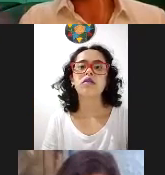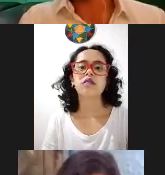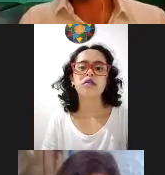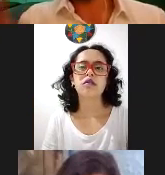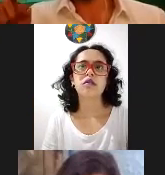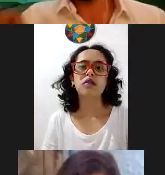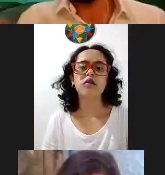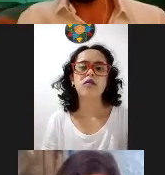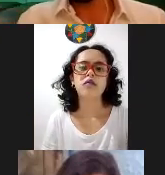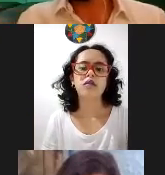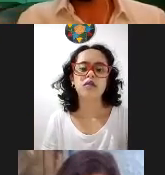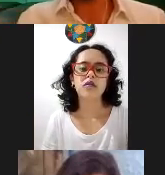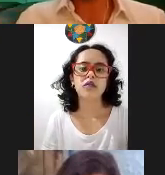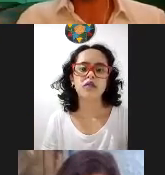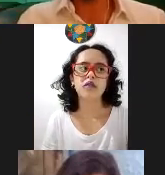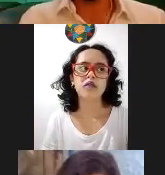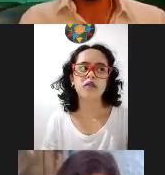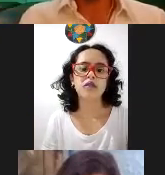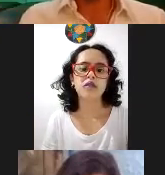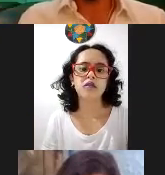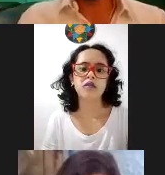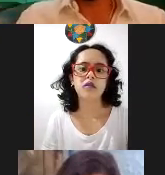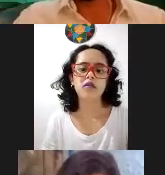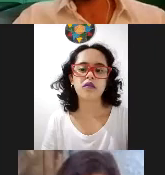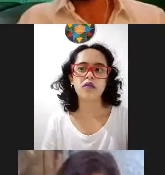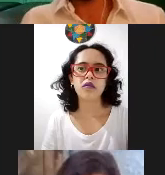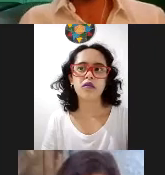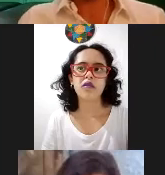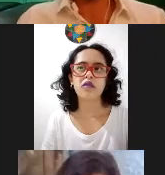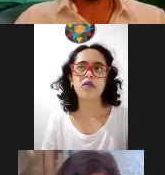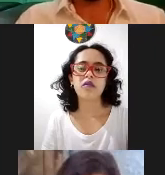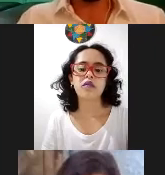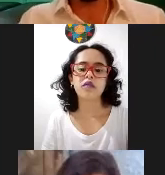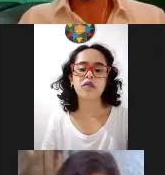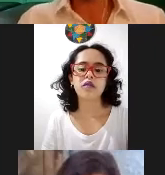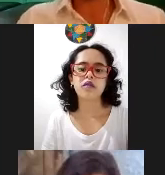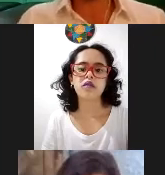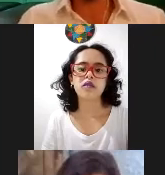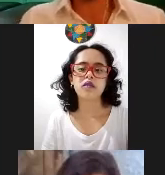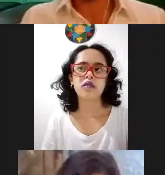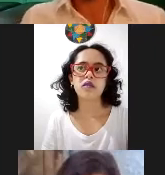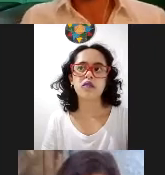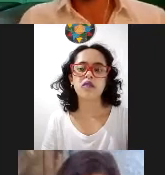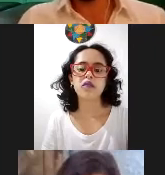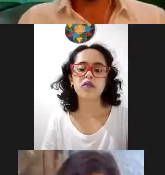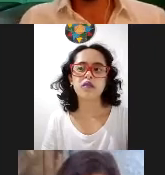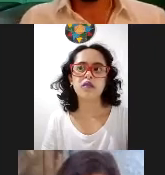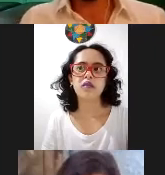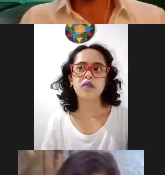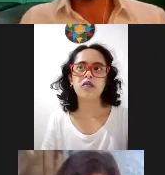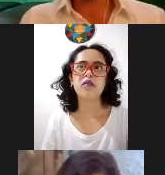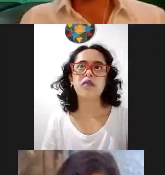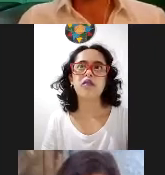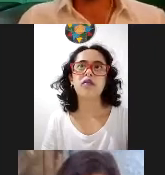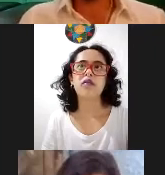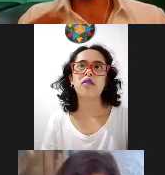não é impossível, ela é bastante possível, e nós aqui da enfermagem, do banco de aleitamento, a gente pode te ajudar,